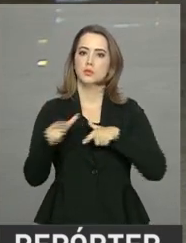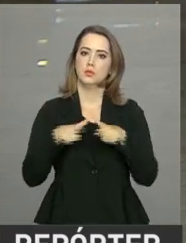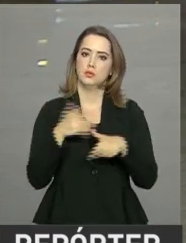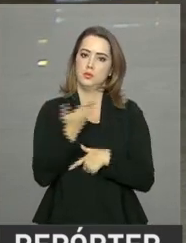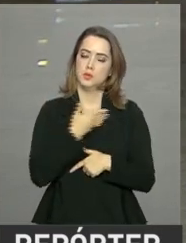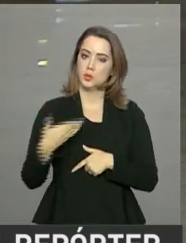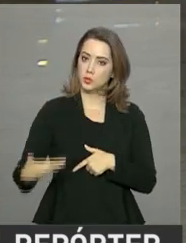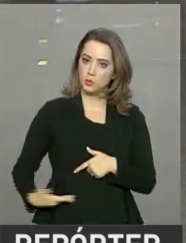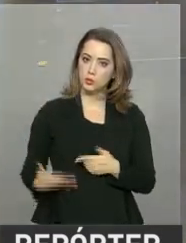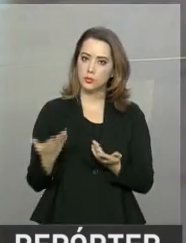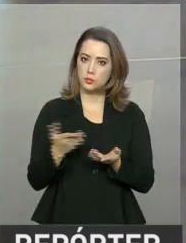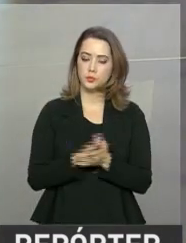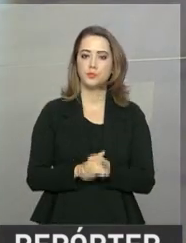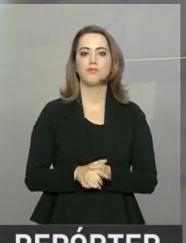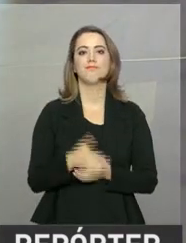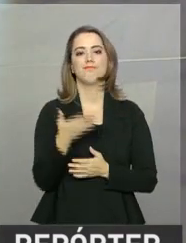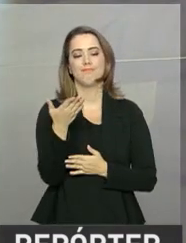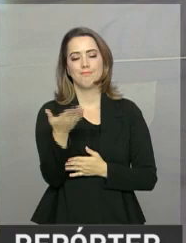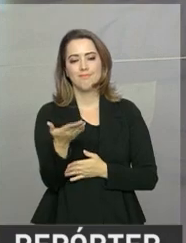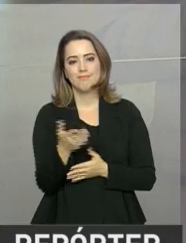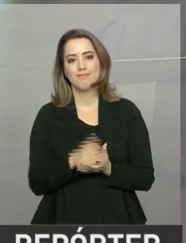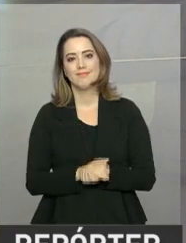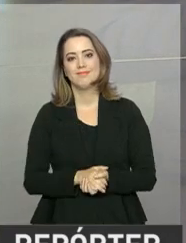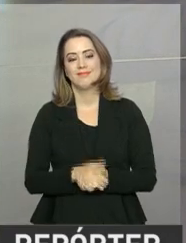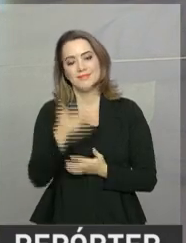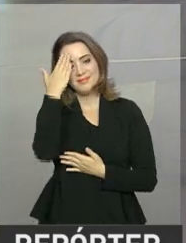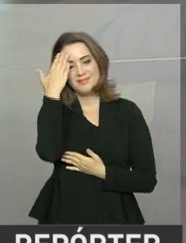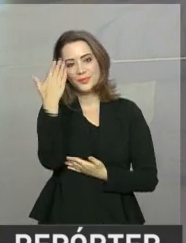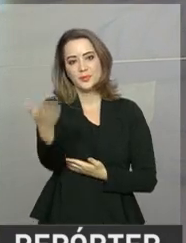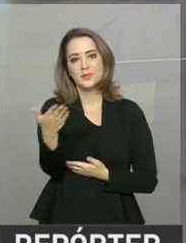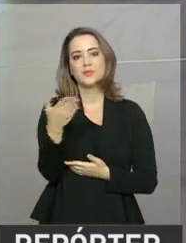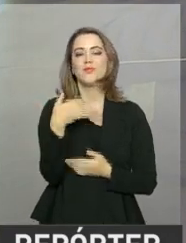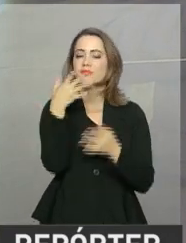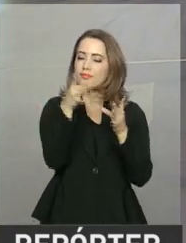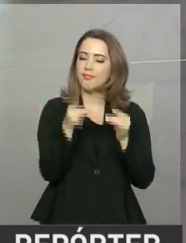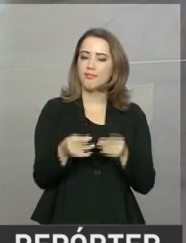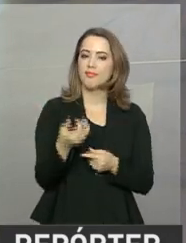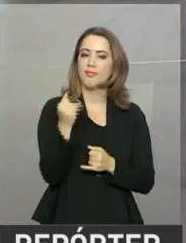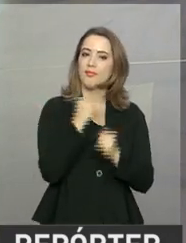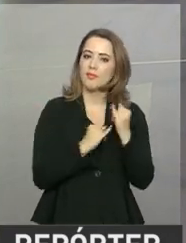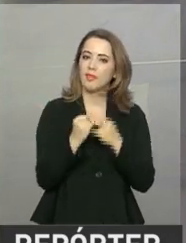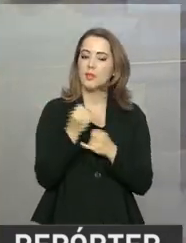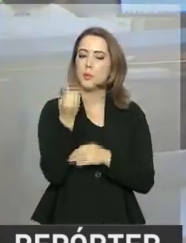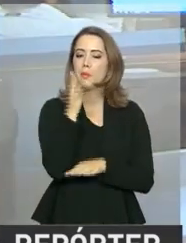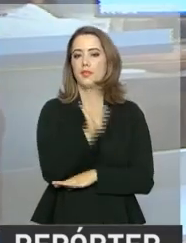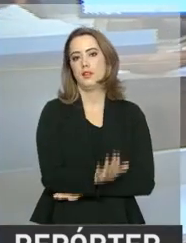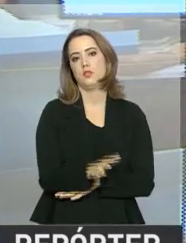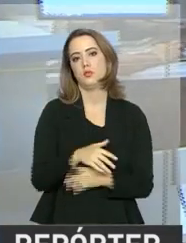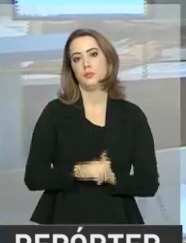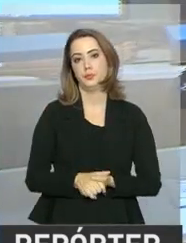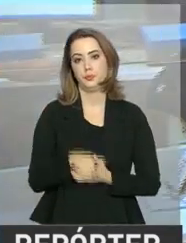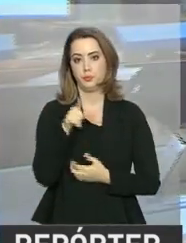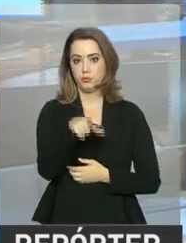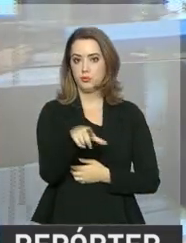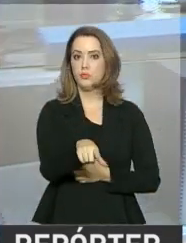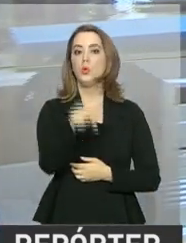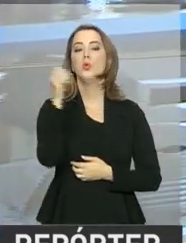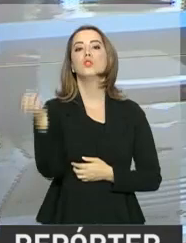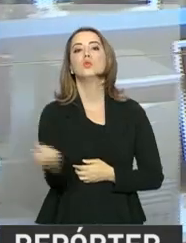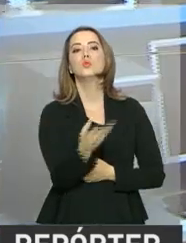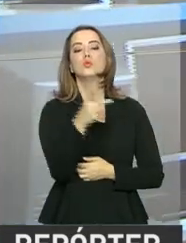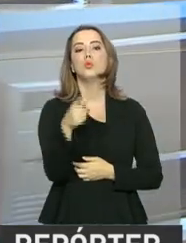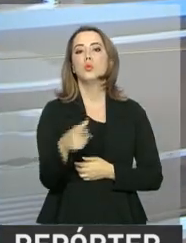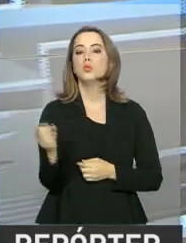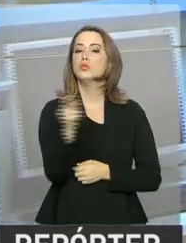pública. Eu volto com você no estúdio, Renata. Obrigada, Paulo, pelas suas informações. Boa tarde. E a escolha do novo presidente